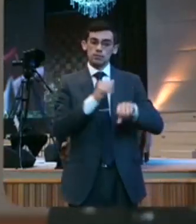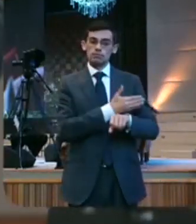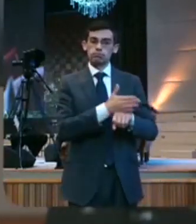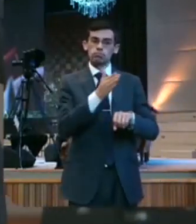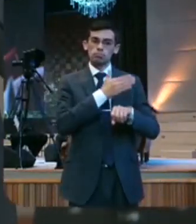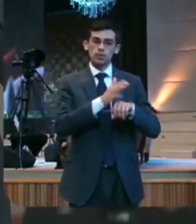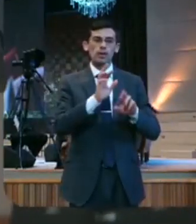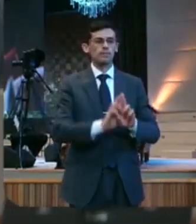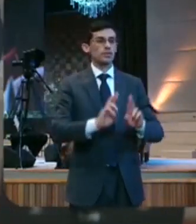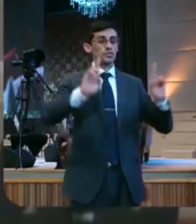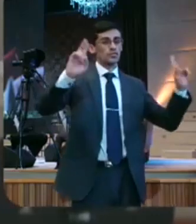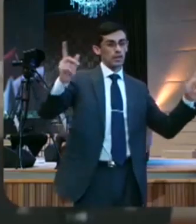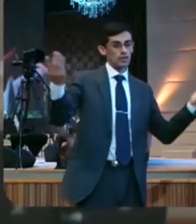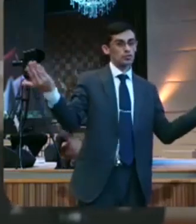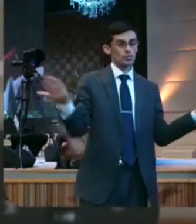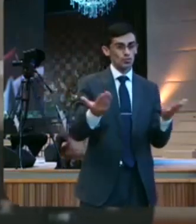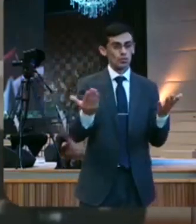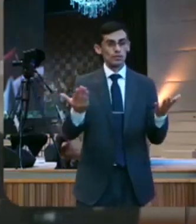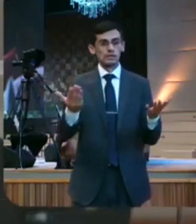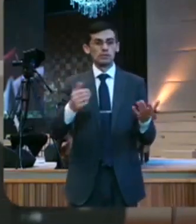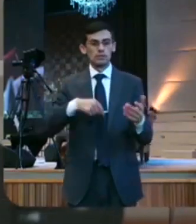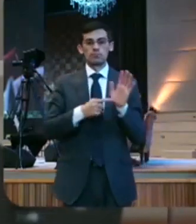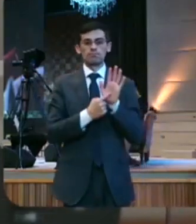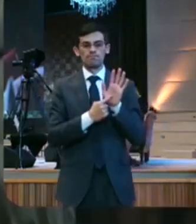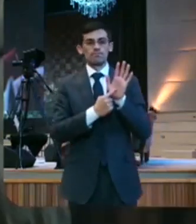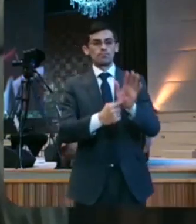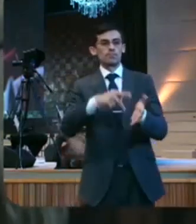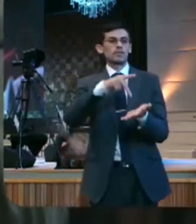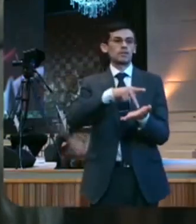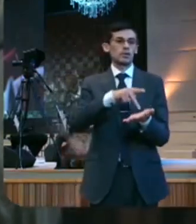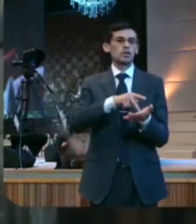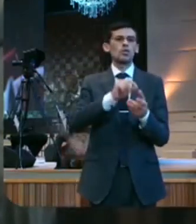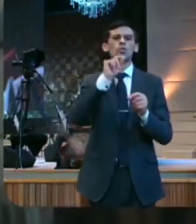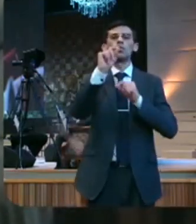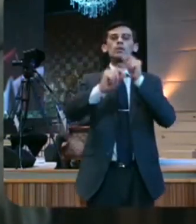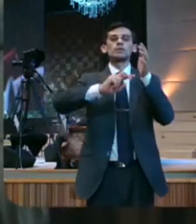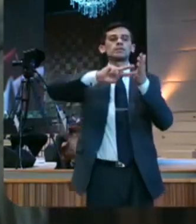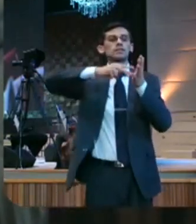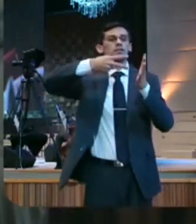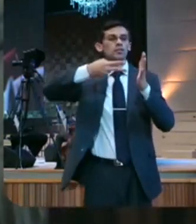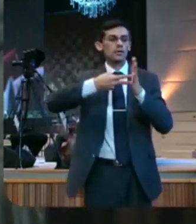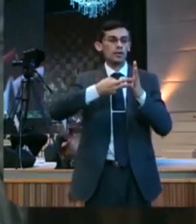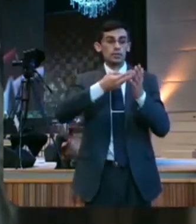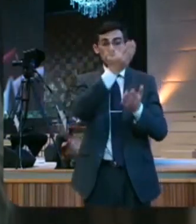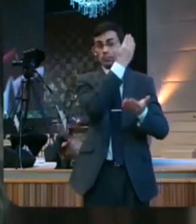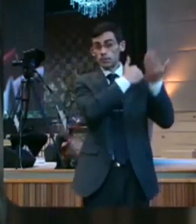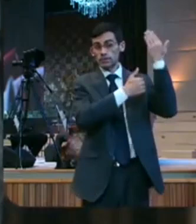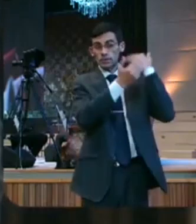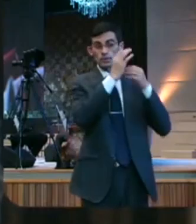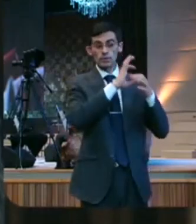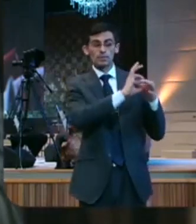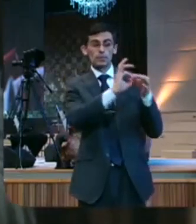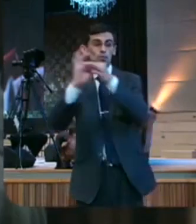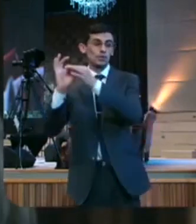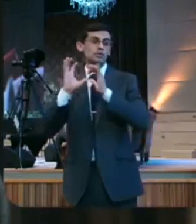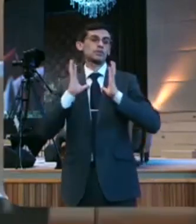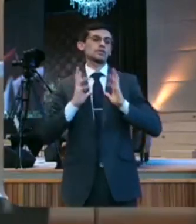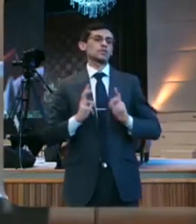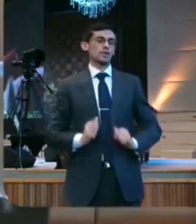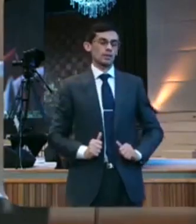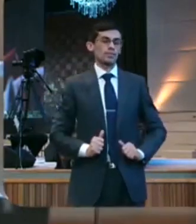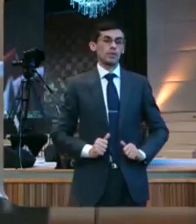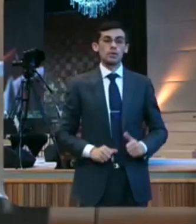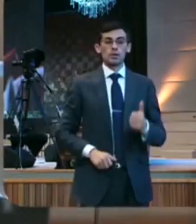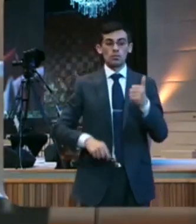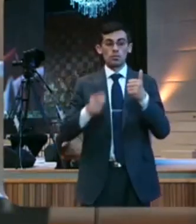prática, muito concreta, não é? Então, o que significava naquele tempo santificar-se? Então,